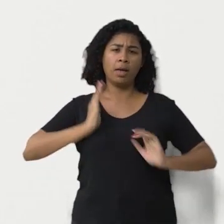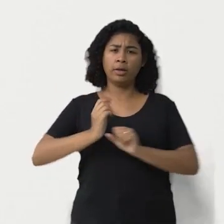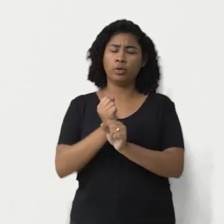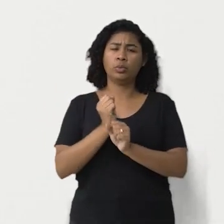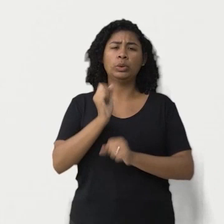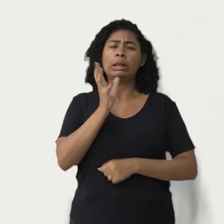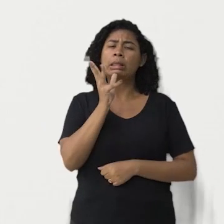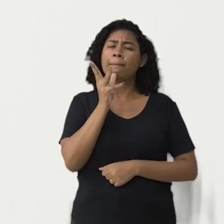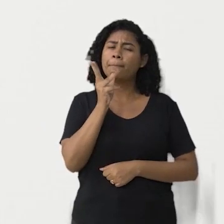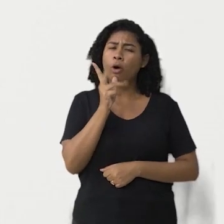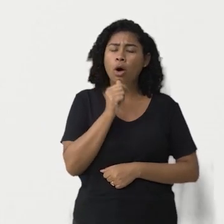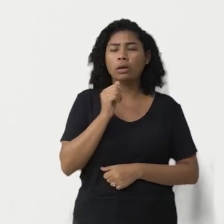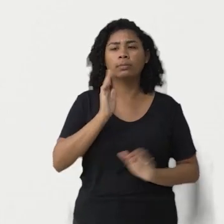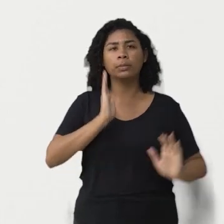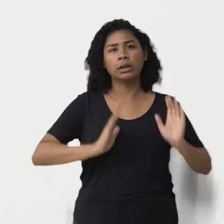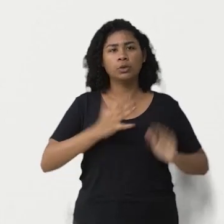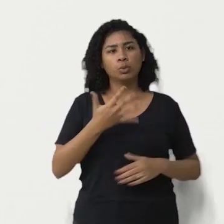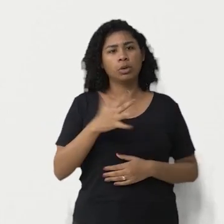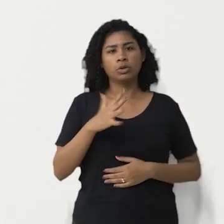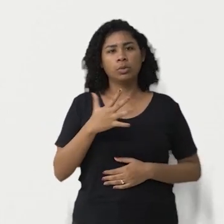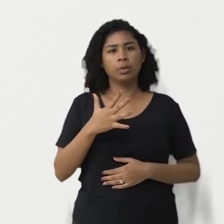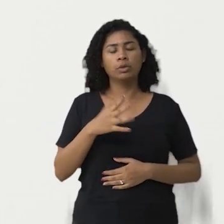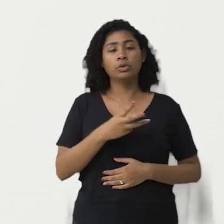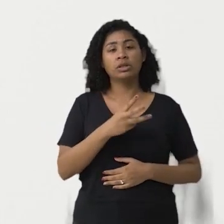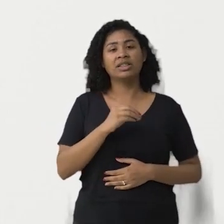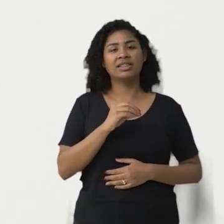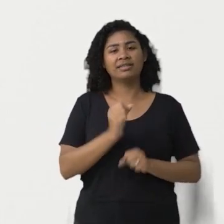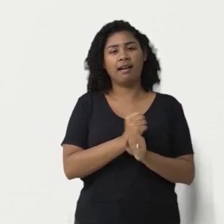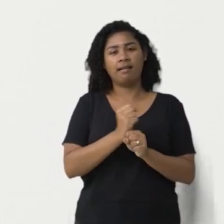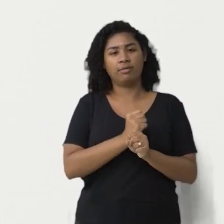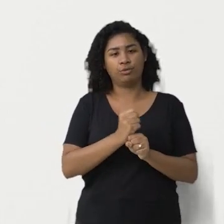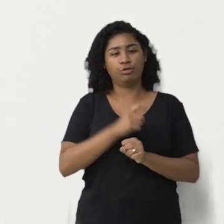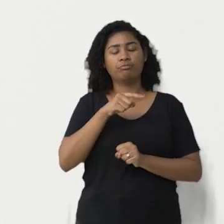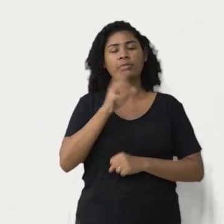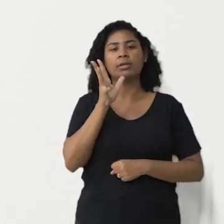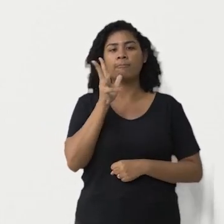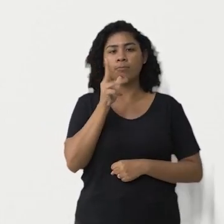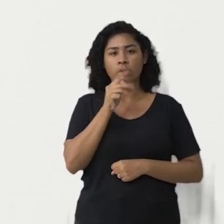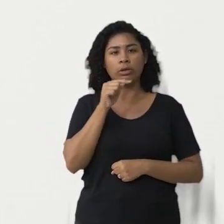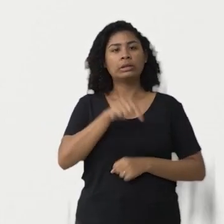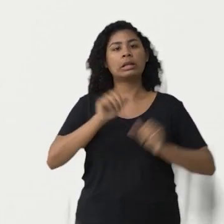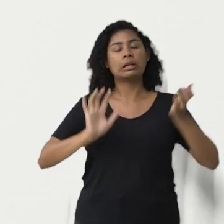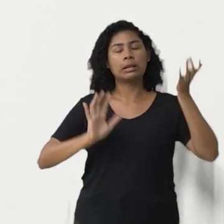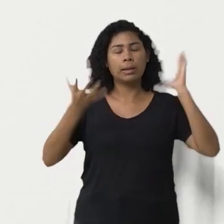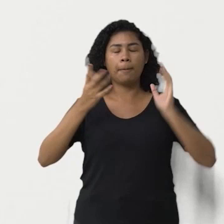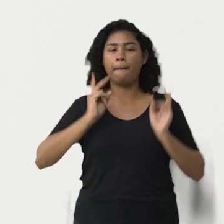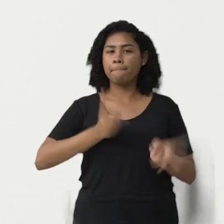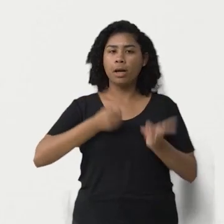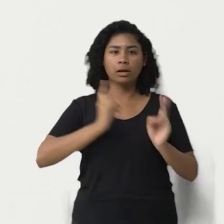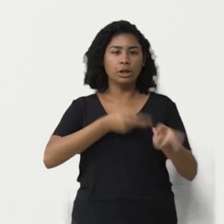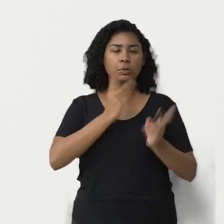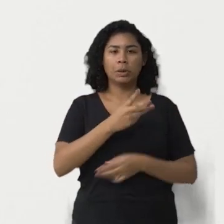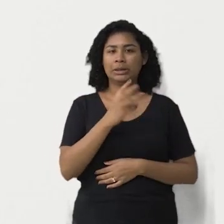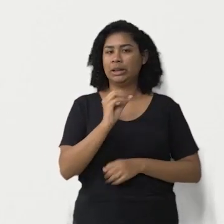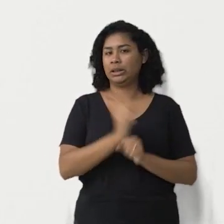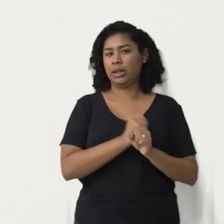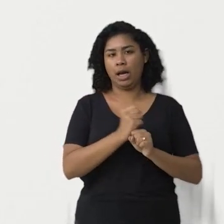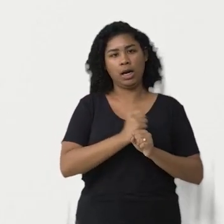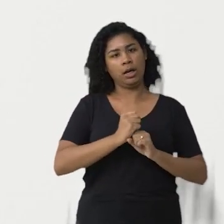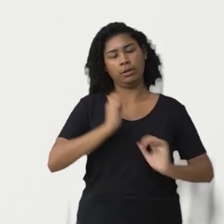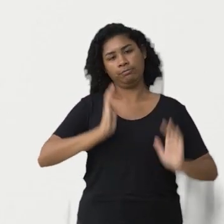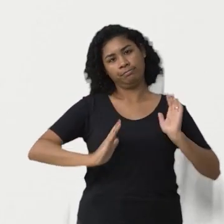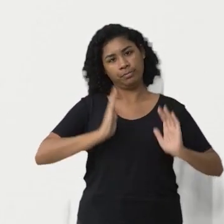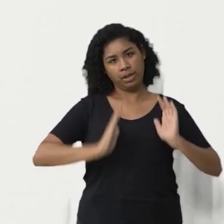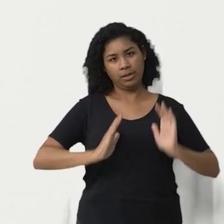de, no mínimo, gente, 30 anos, tá certo? Então, essas serão as diferenças entre